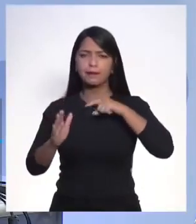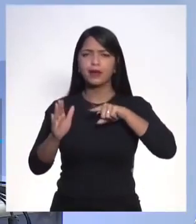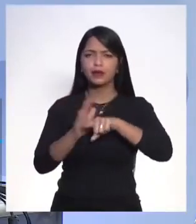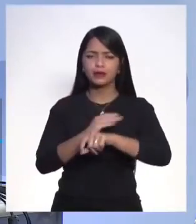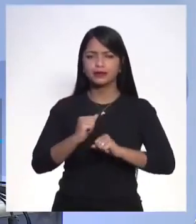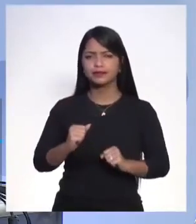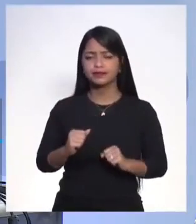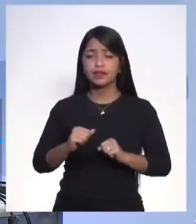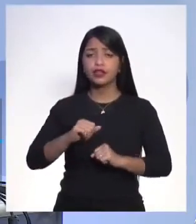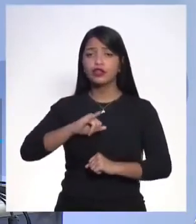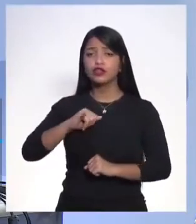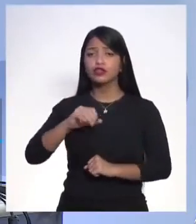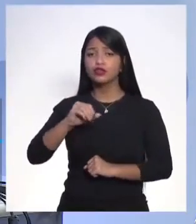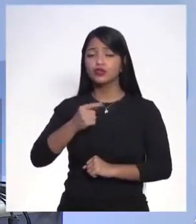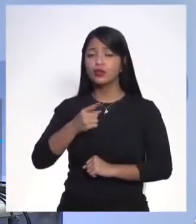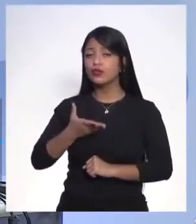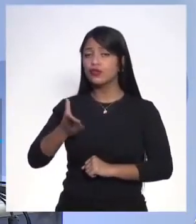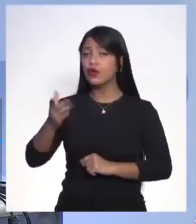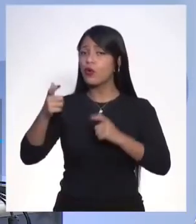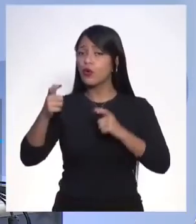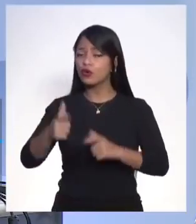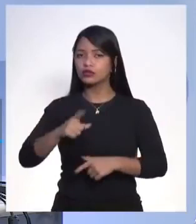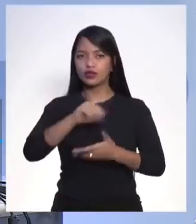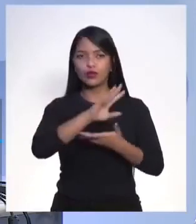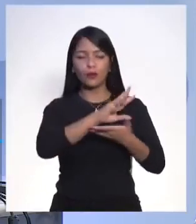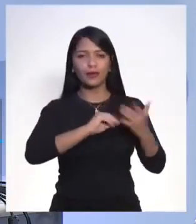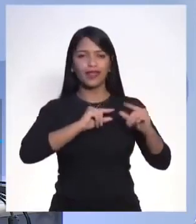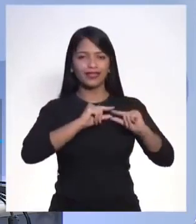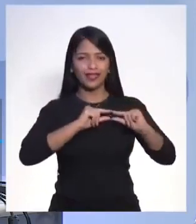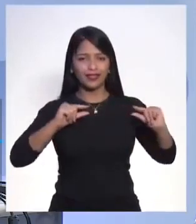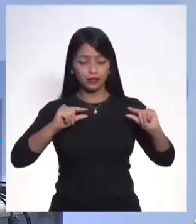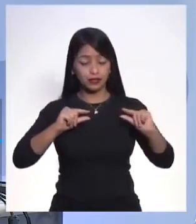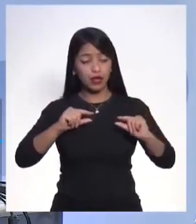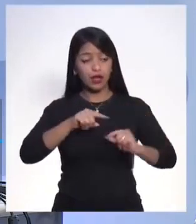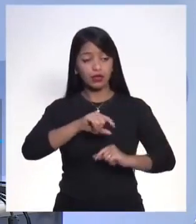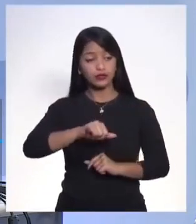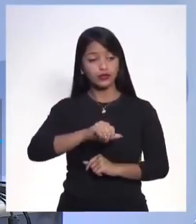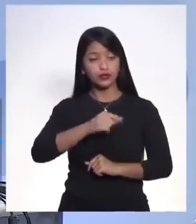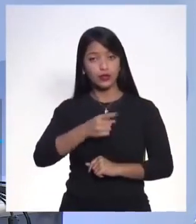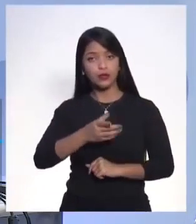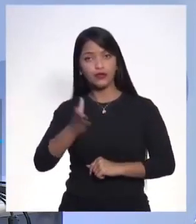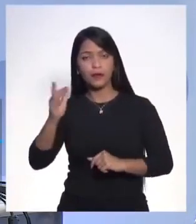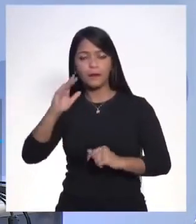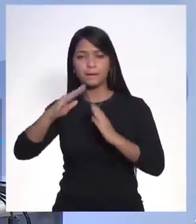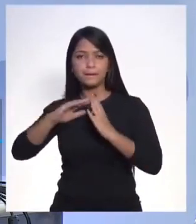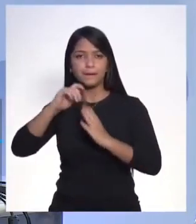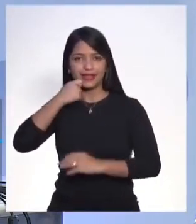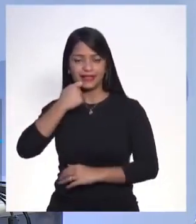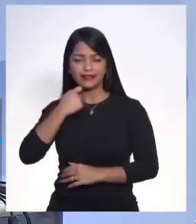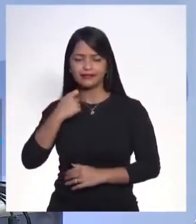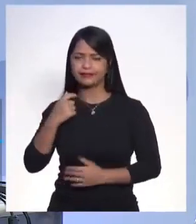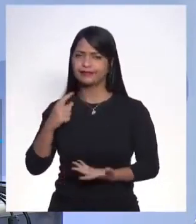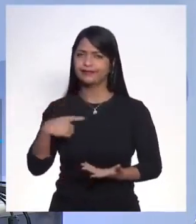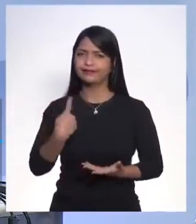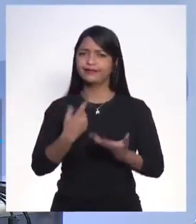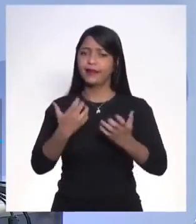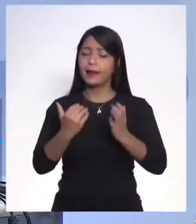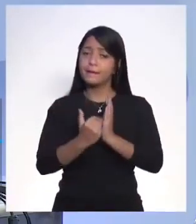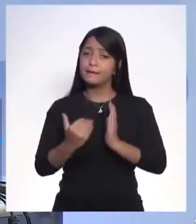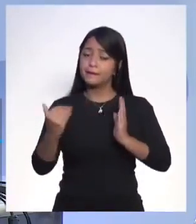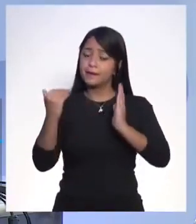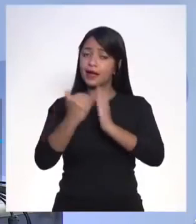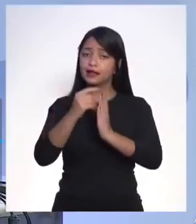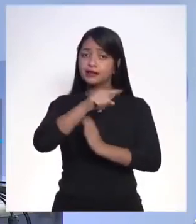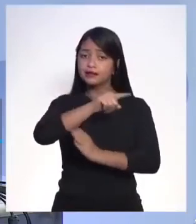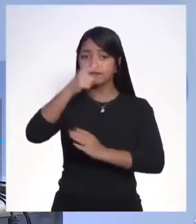você escrevia exatamente, João foi à padaria. A gente quer o além do João foi à padaria, entendeu? Então, o que fica